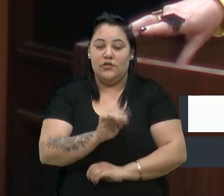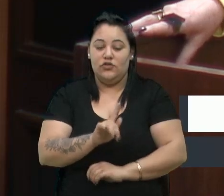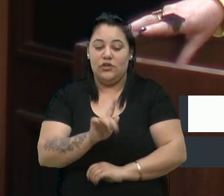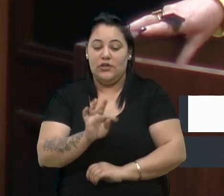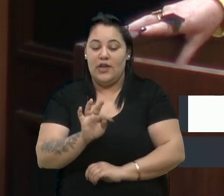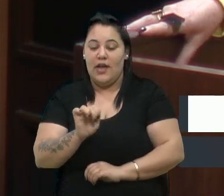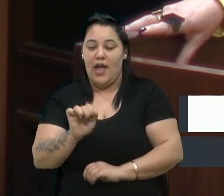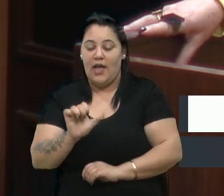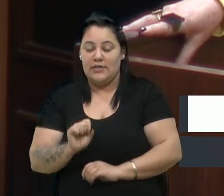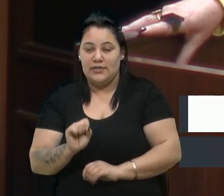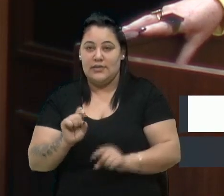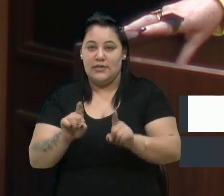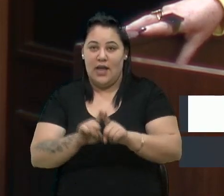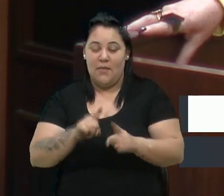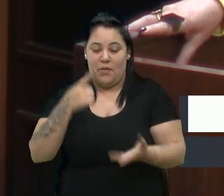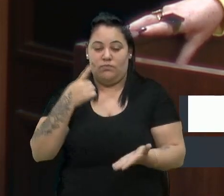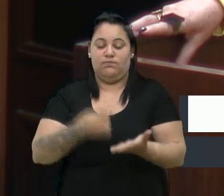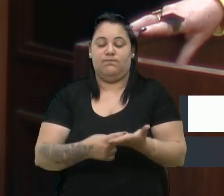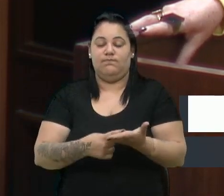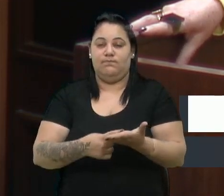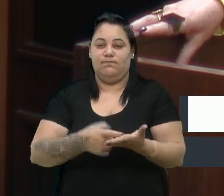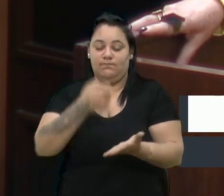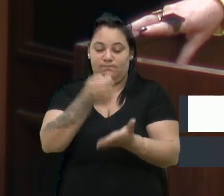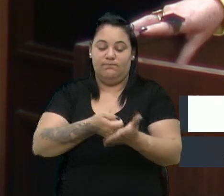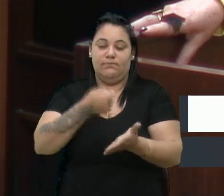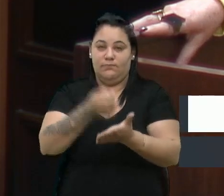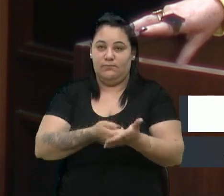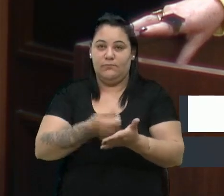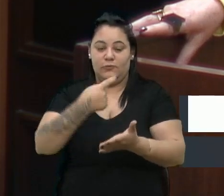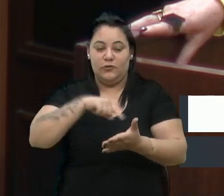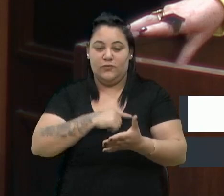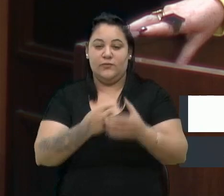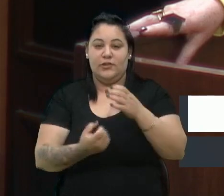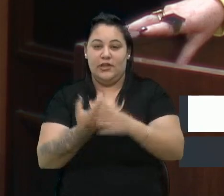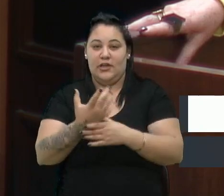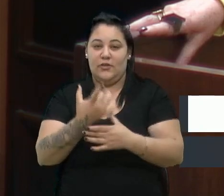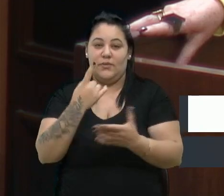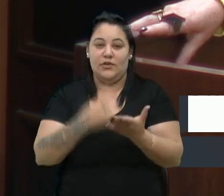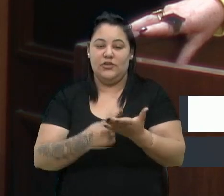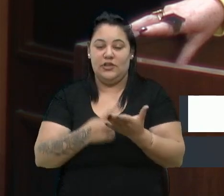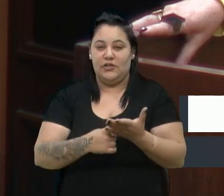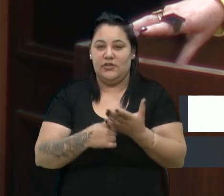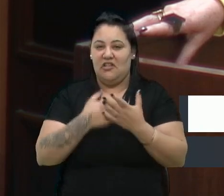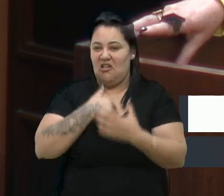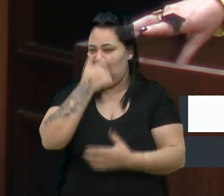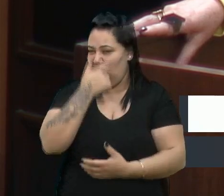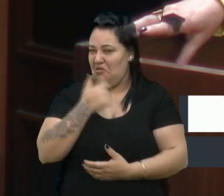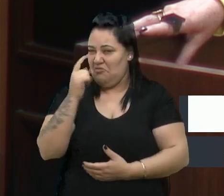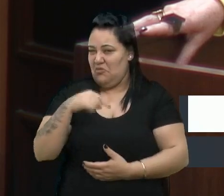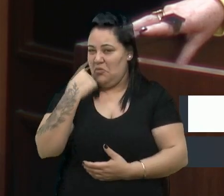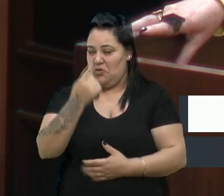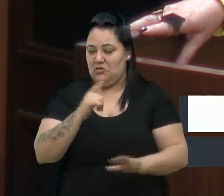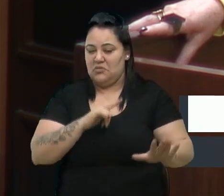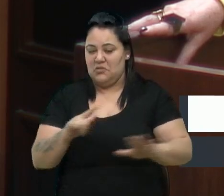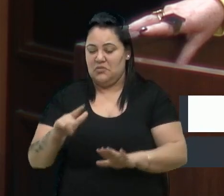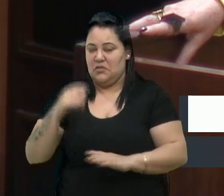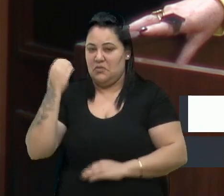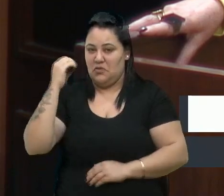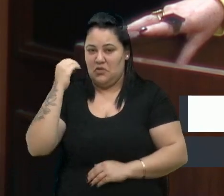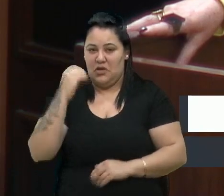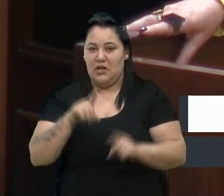está comprometido com essa nossa luta. Nós vamos fazer uma agenda, provavelmente na próxima semana, em Porto Alegre,